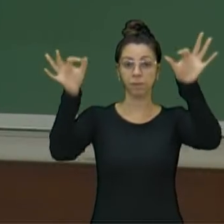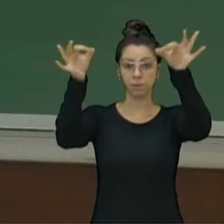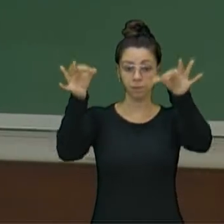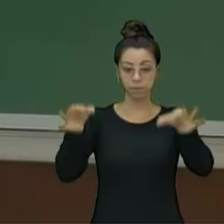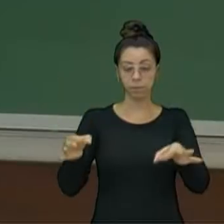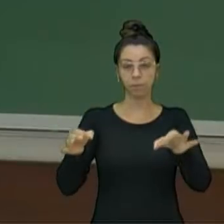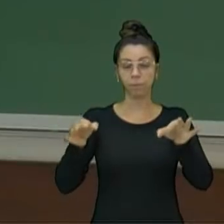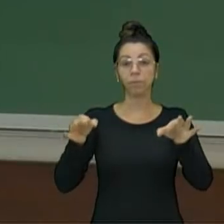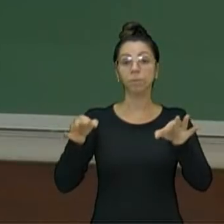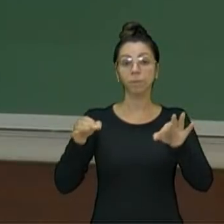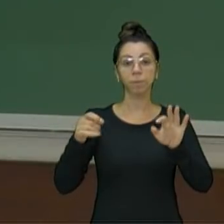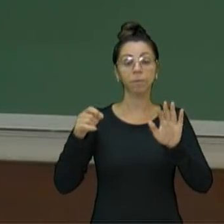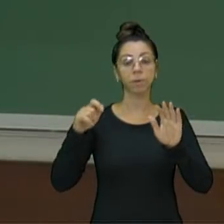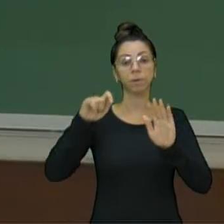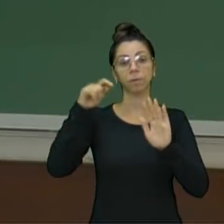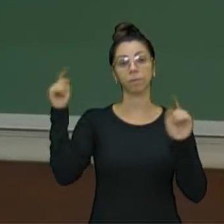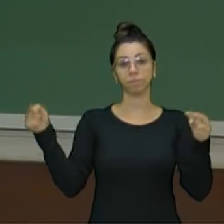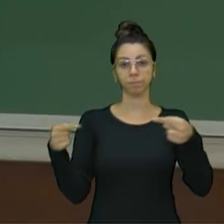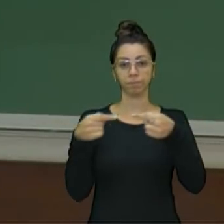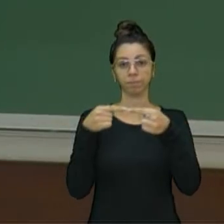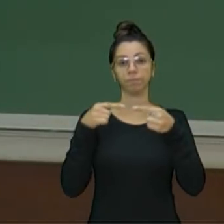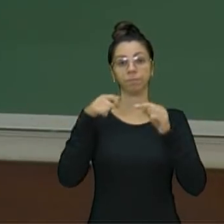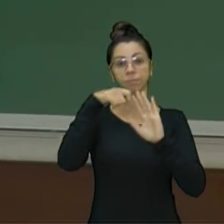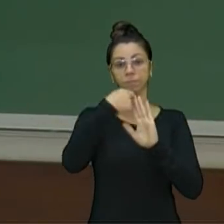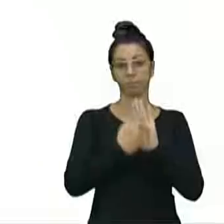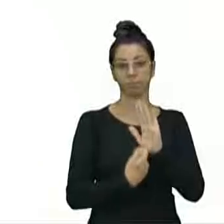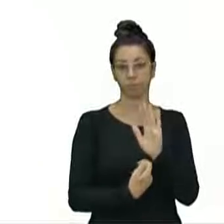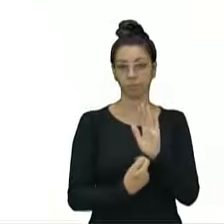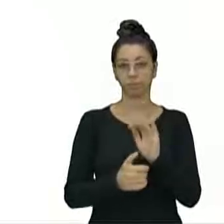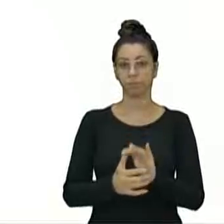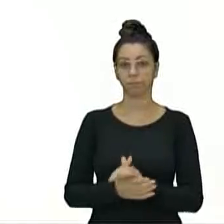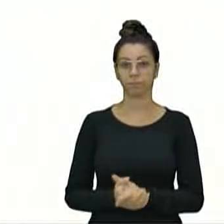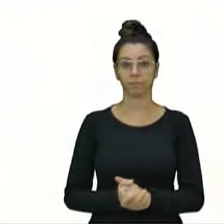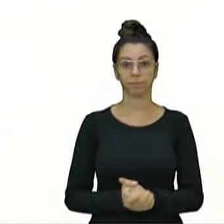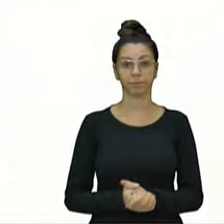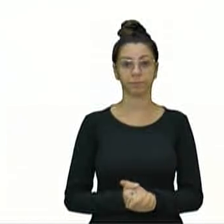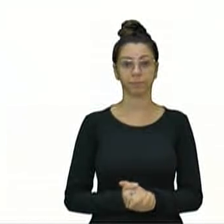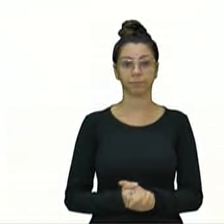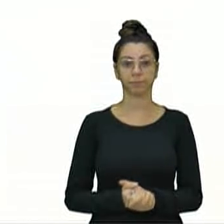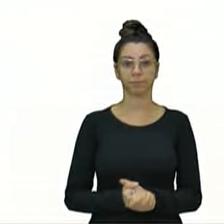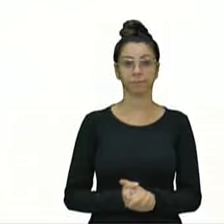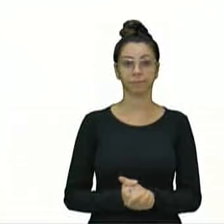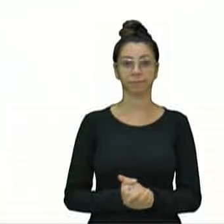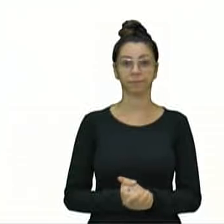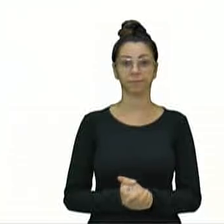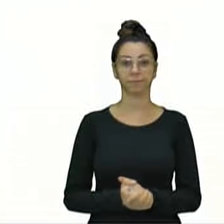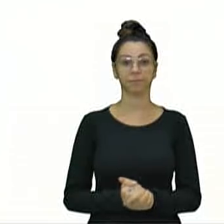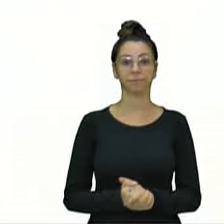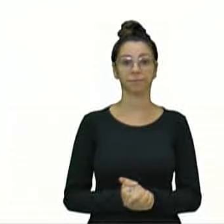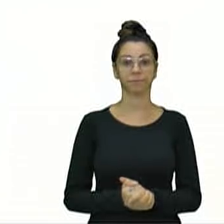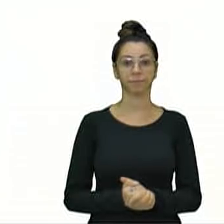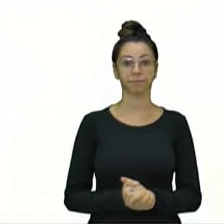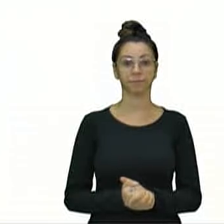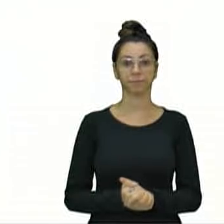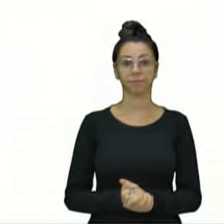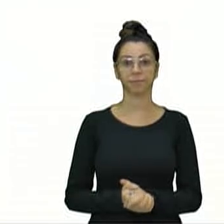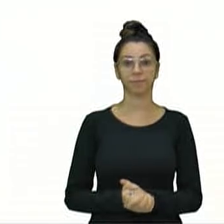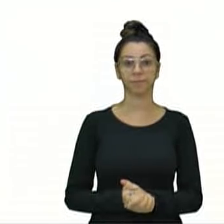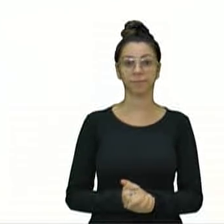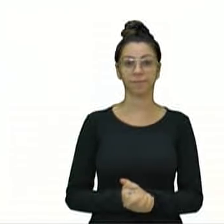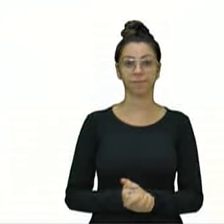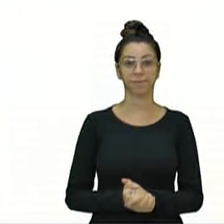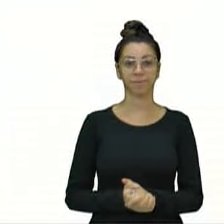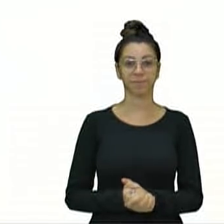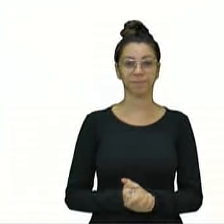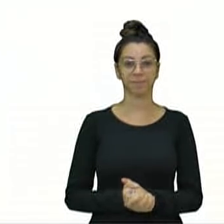acordo com o texto. Letter A. Savita's father was obsessed with organization and a